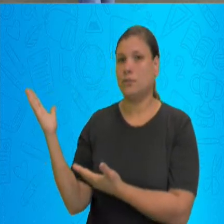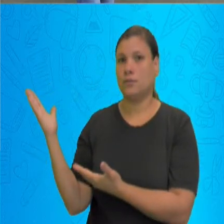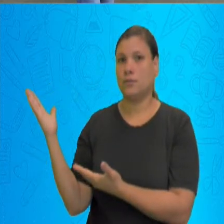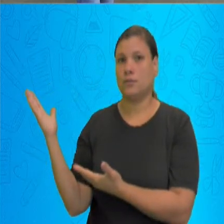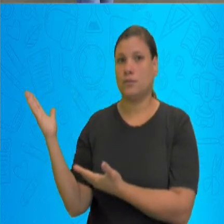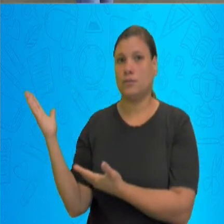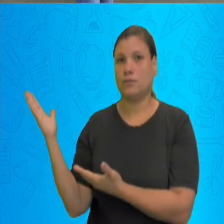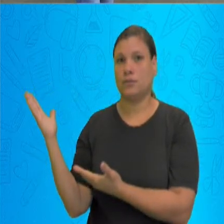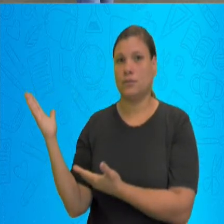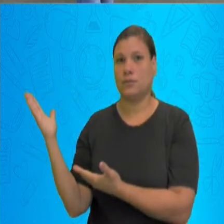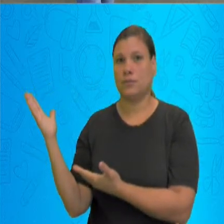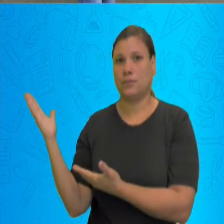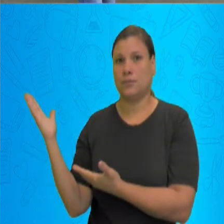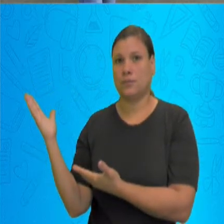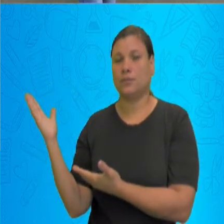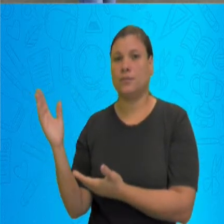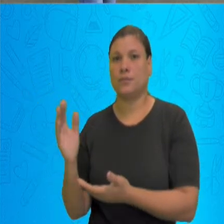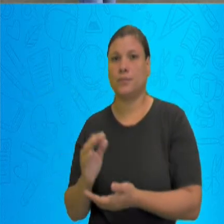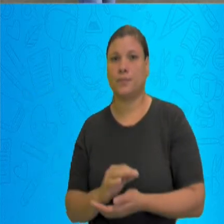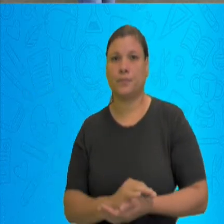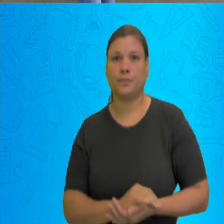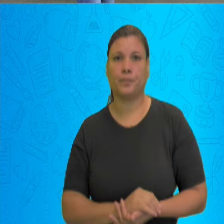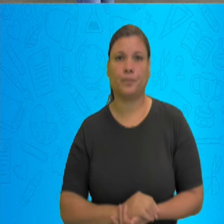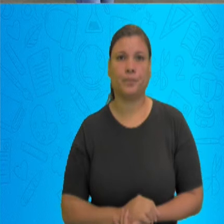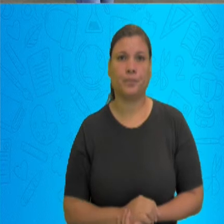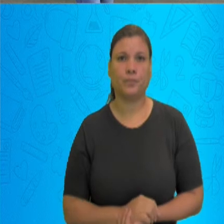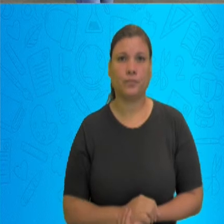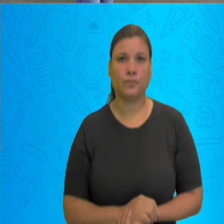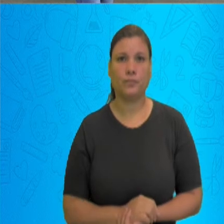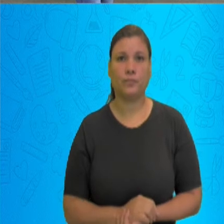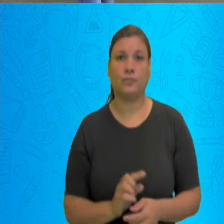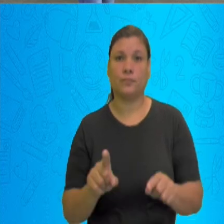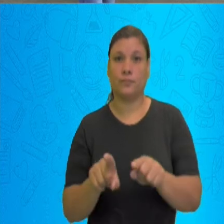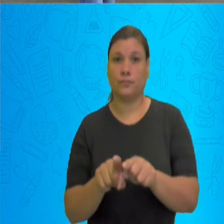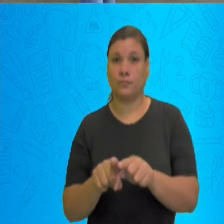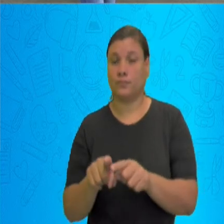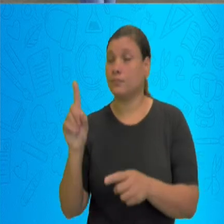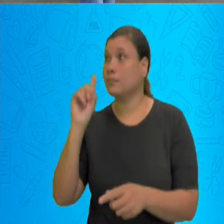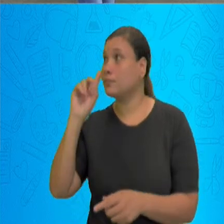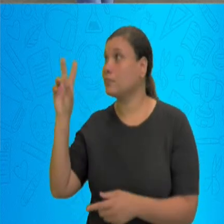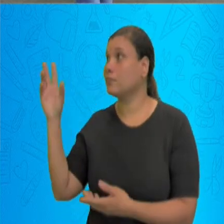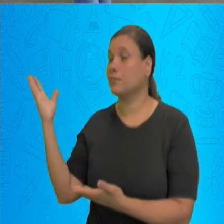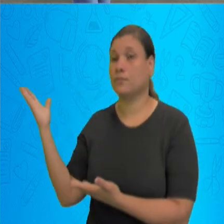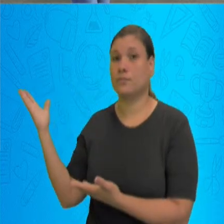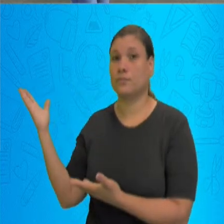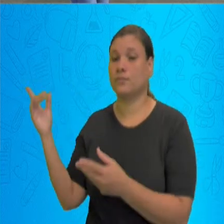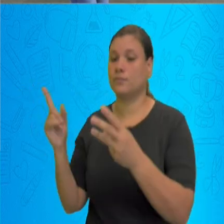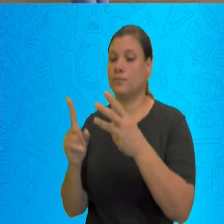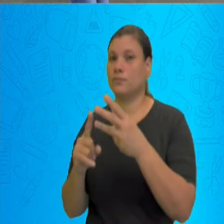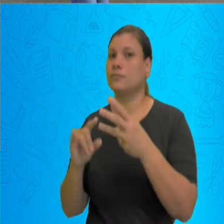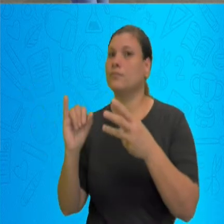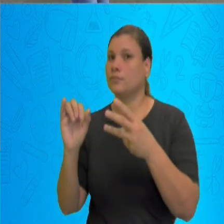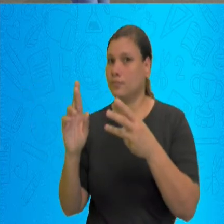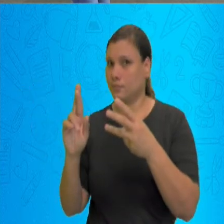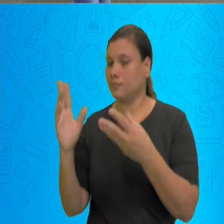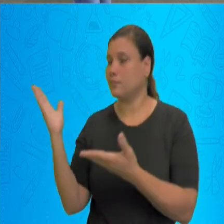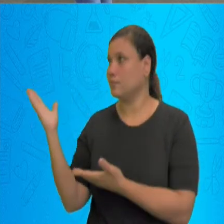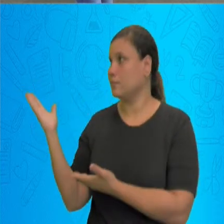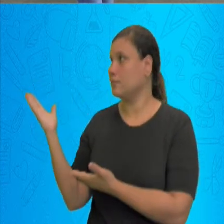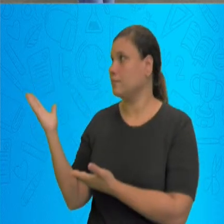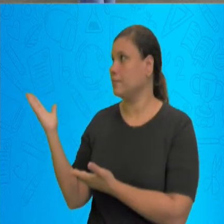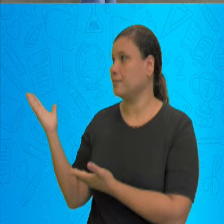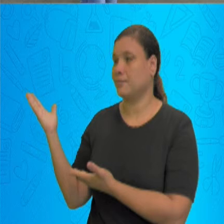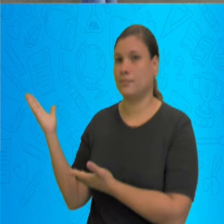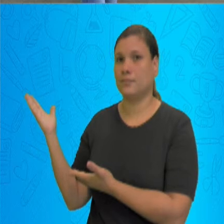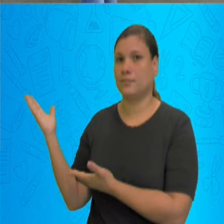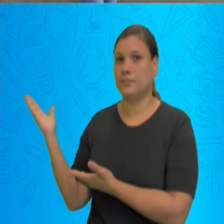com as desinências e as terminações flexionadas. Temos também o verbo da terceira conjugação, ó,